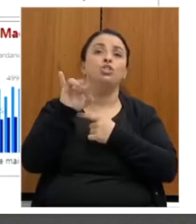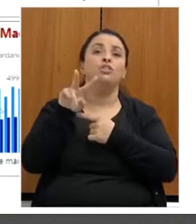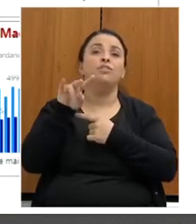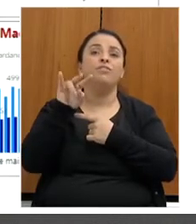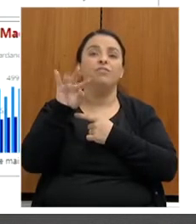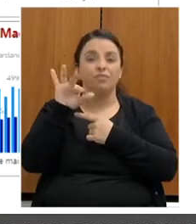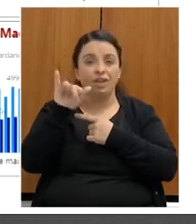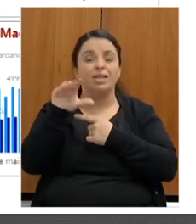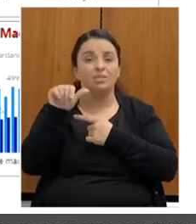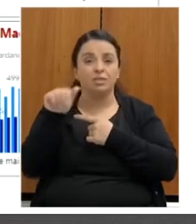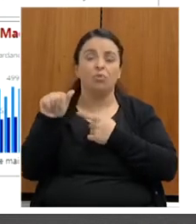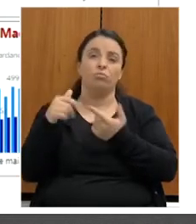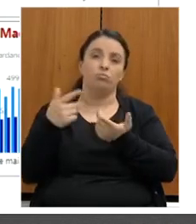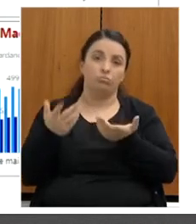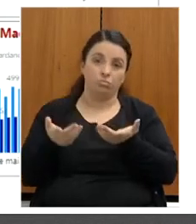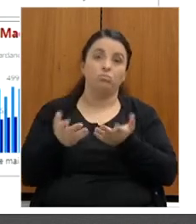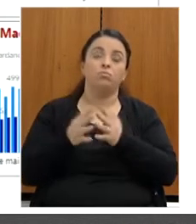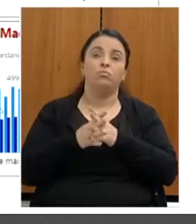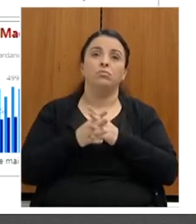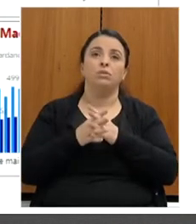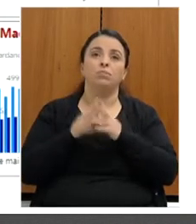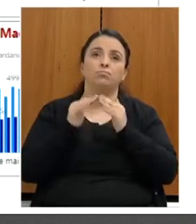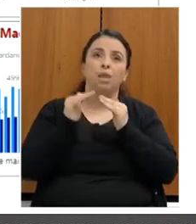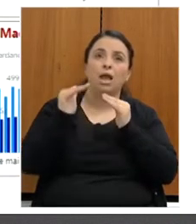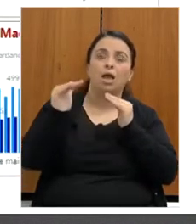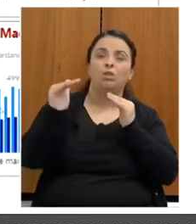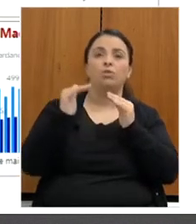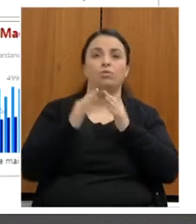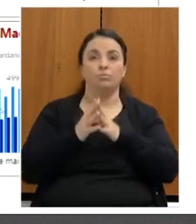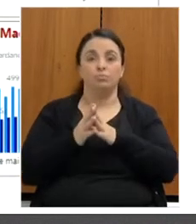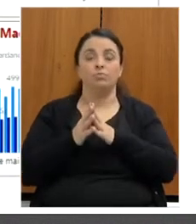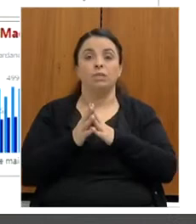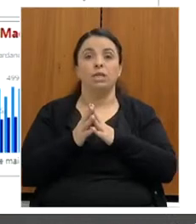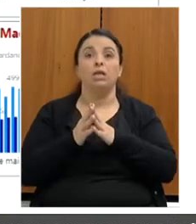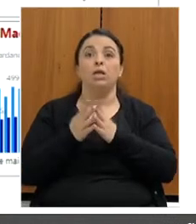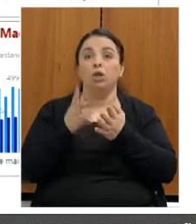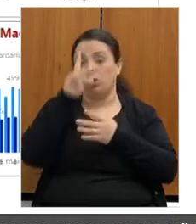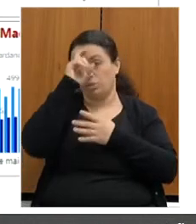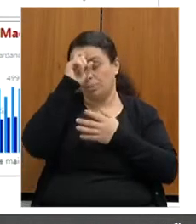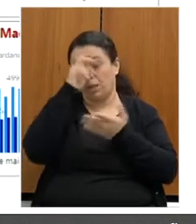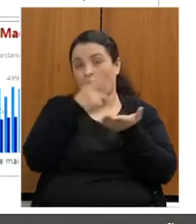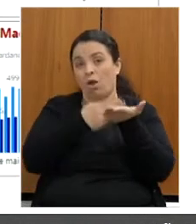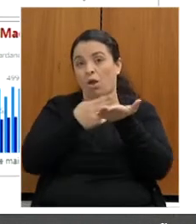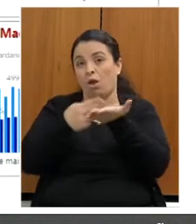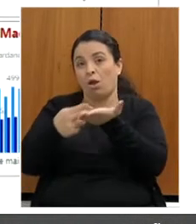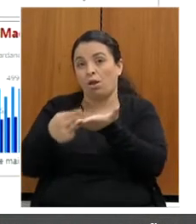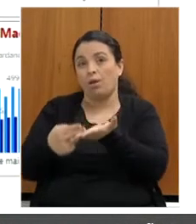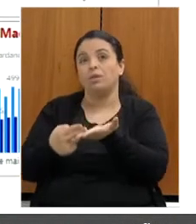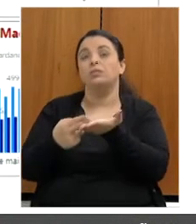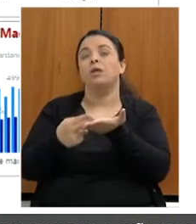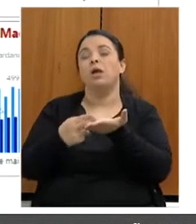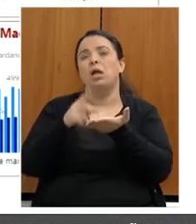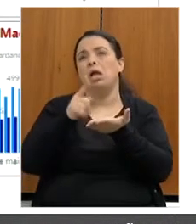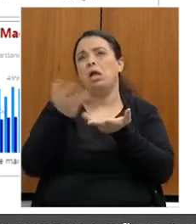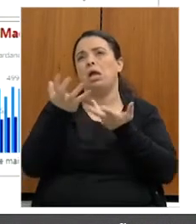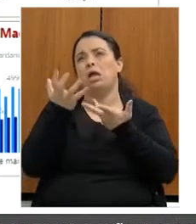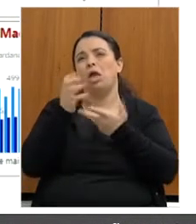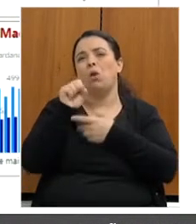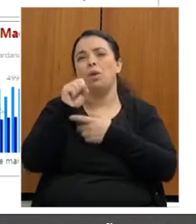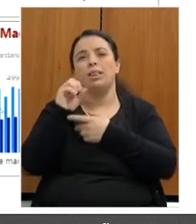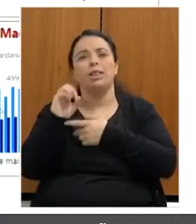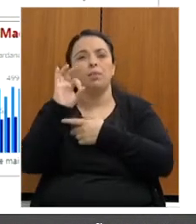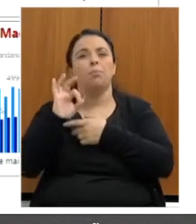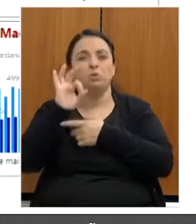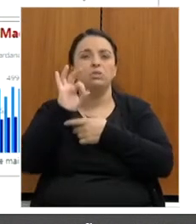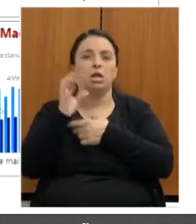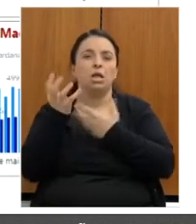platô de casos. A ocupação superior à direita mantém a ocupação próxima de 80%. Em inferior à direita,